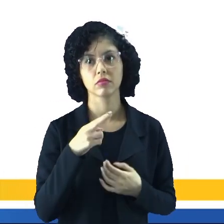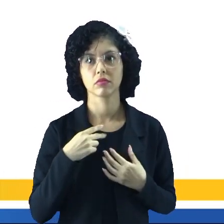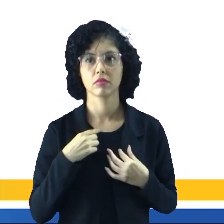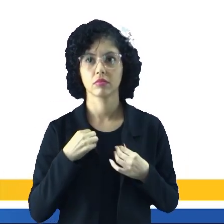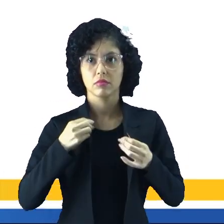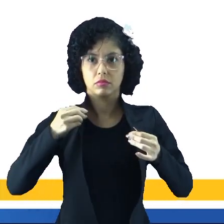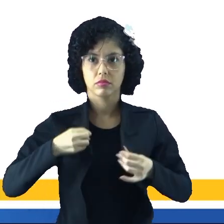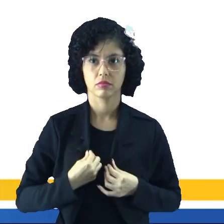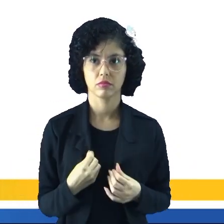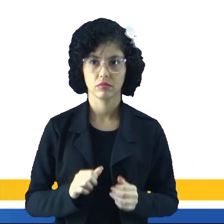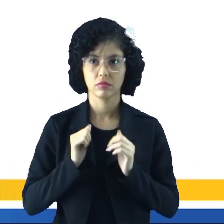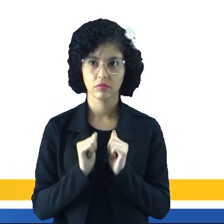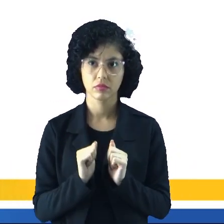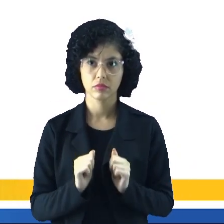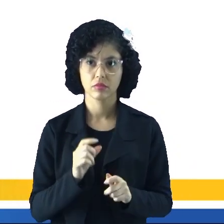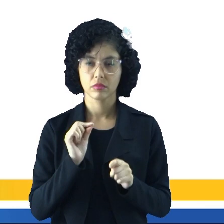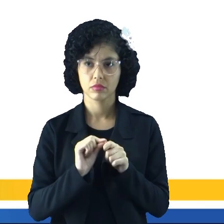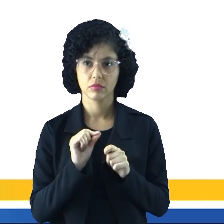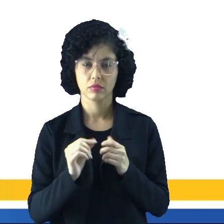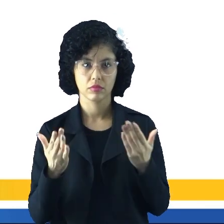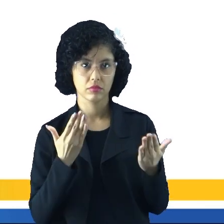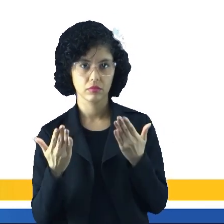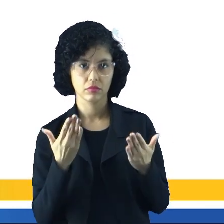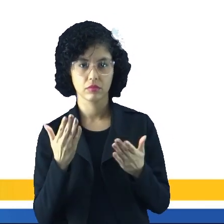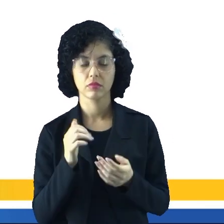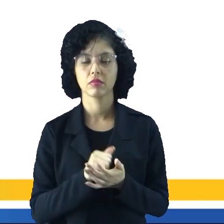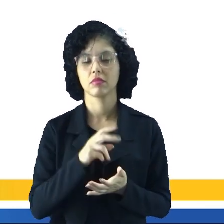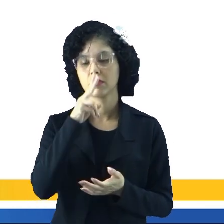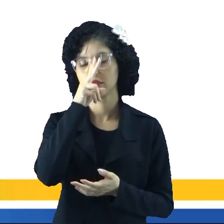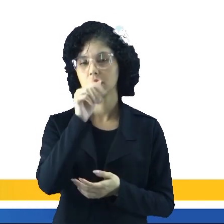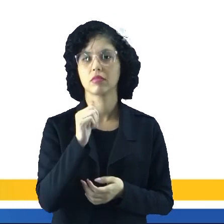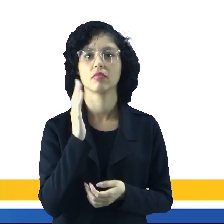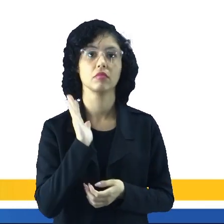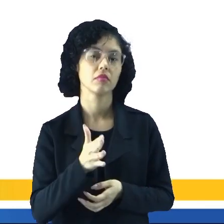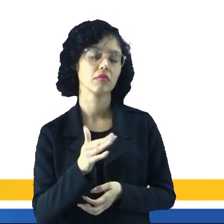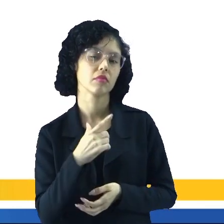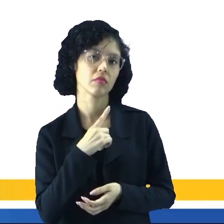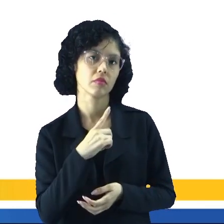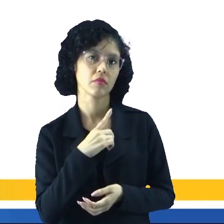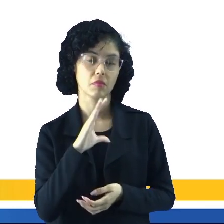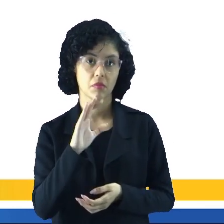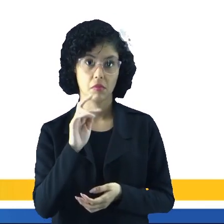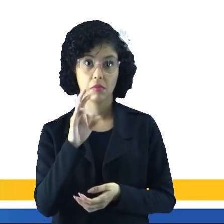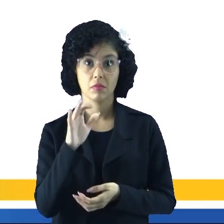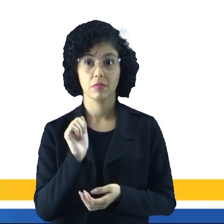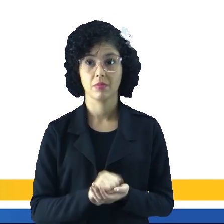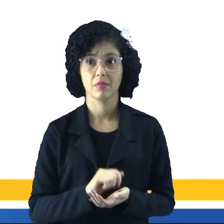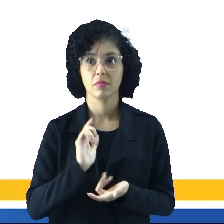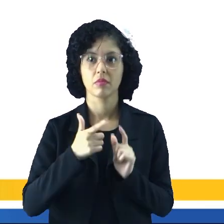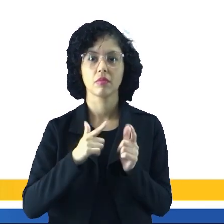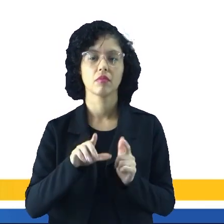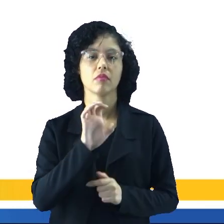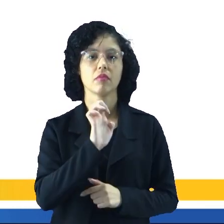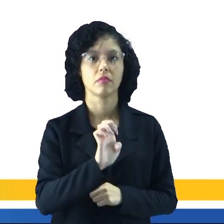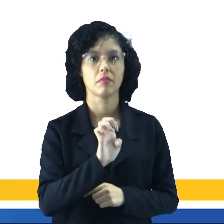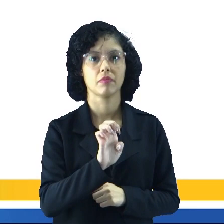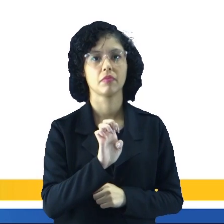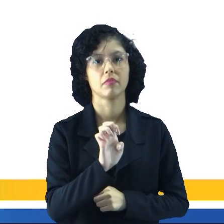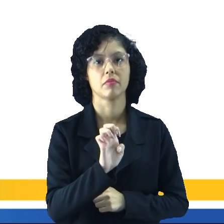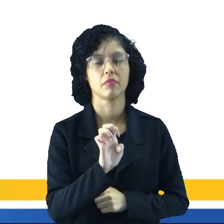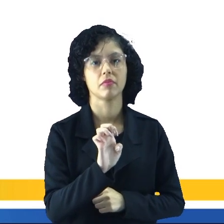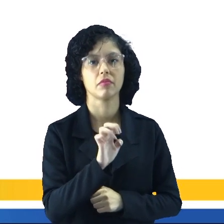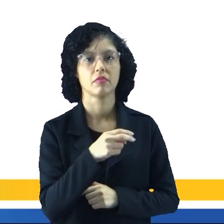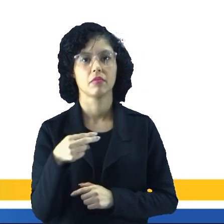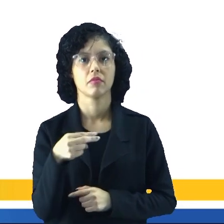campo elétrico, você pode fazer associação com a força elétrica, já que temos uma carga de prova, então a letra E vai representar o campo